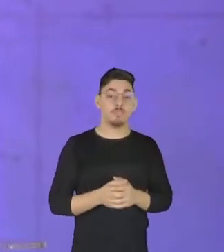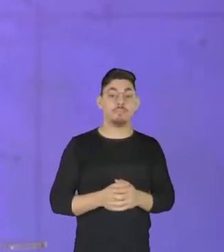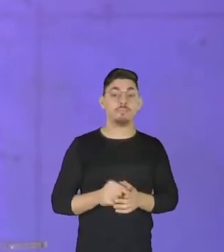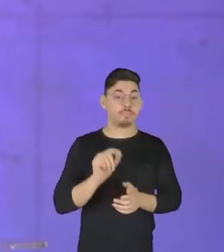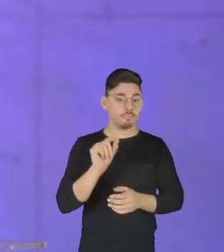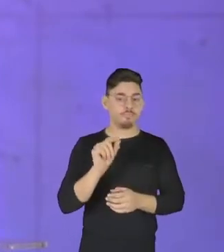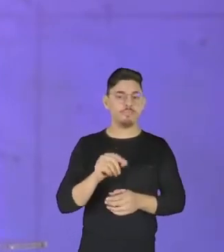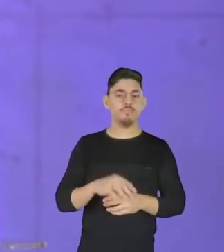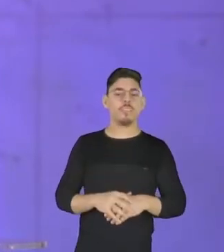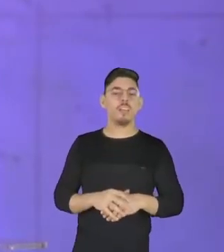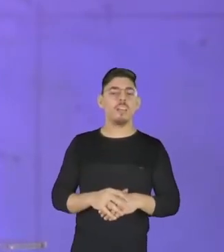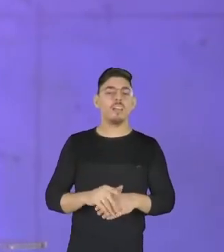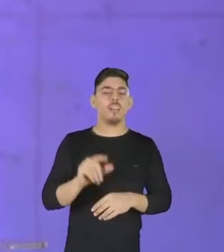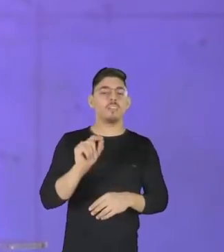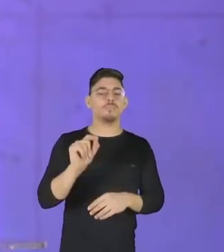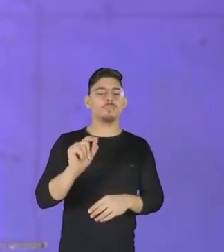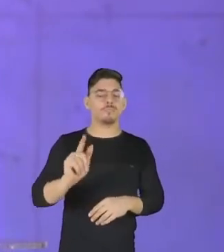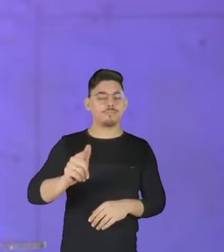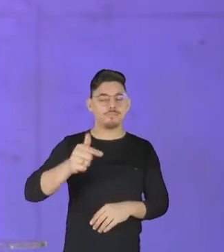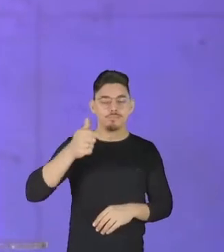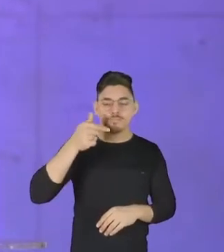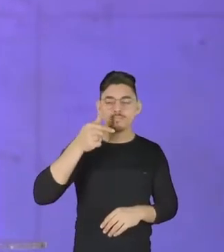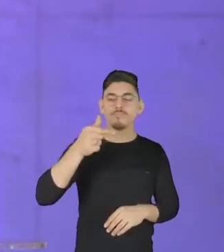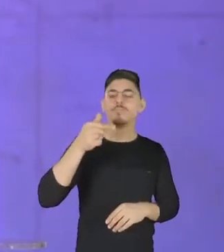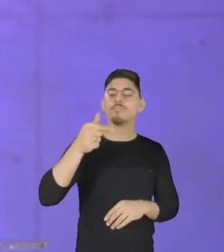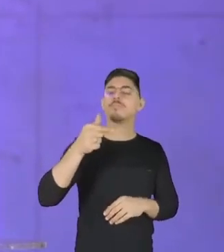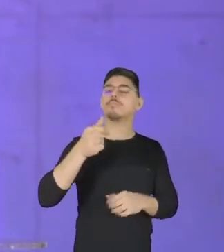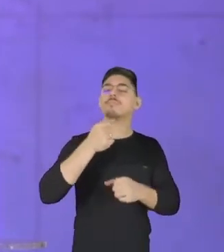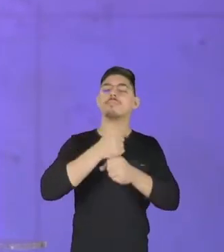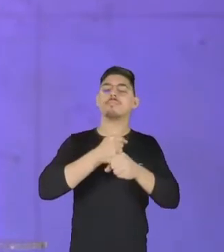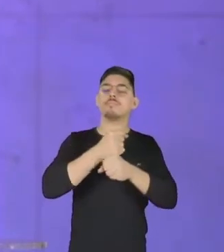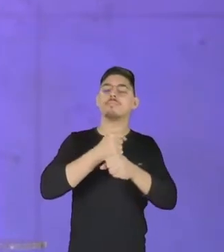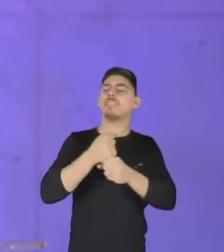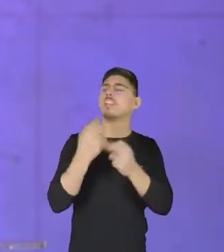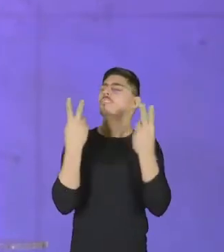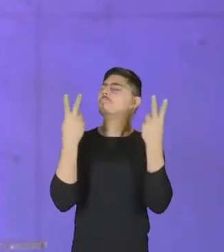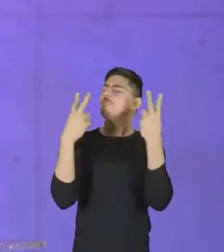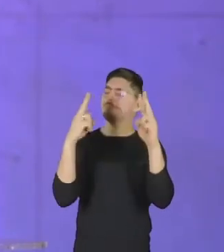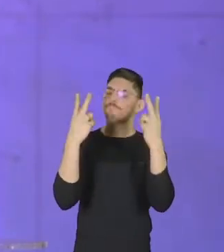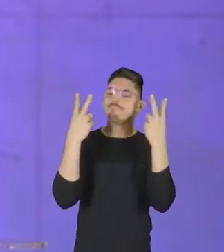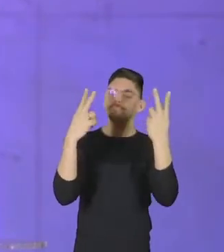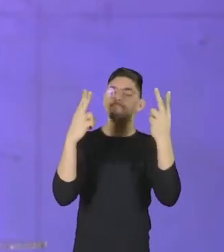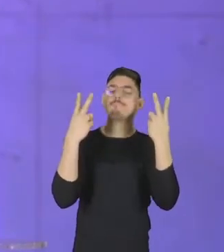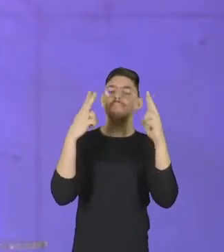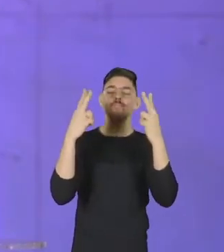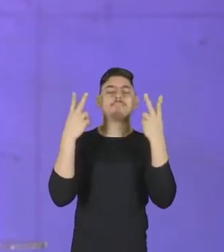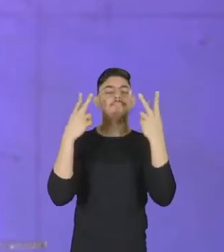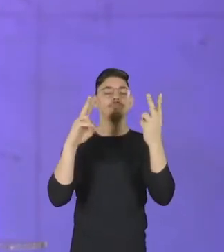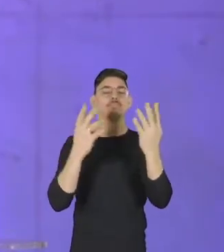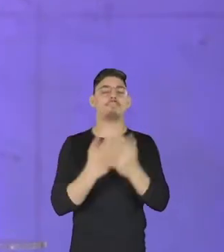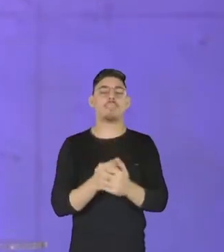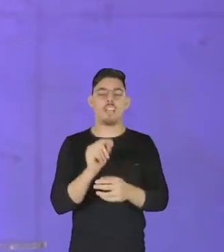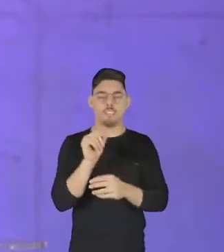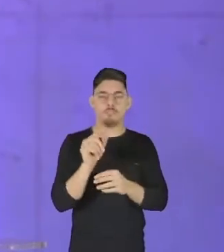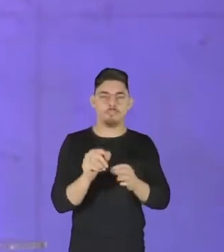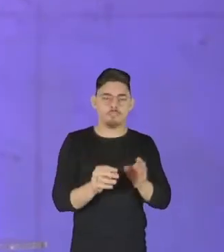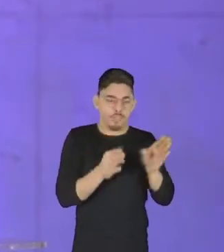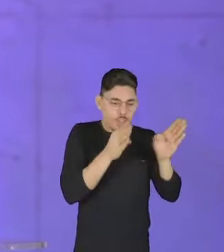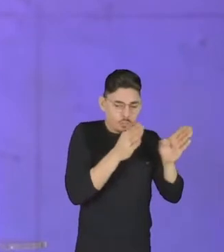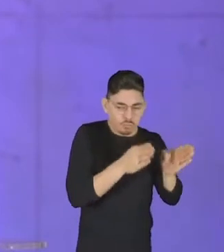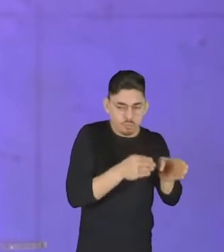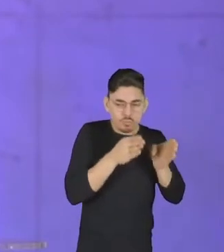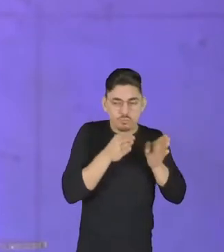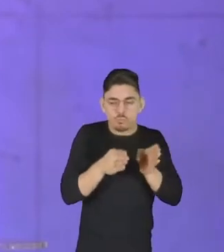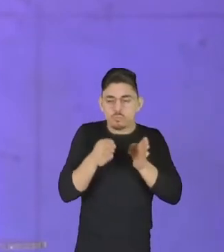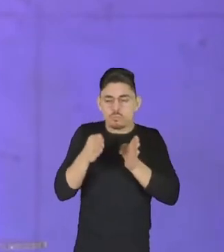7 anos de intensas vitórias, dias e anos de glória, na linha do tempo da